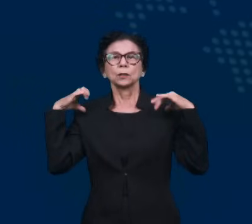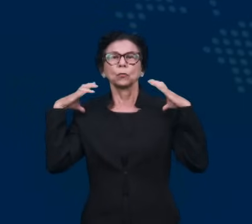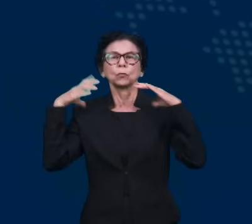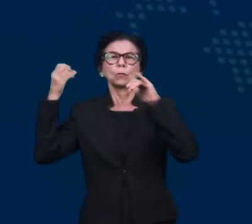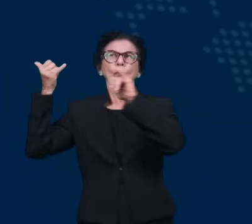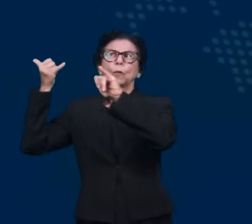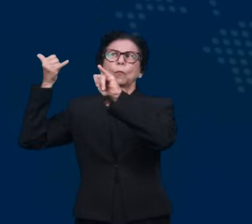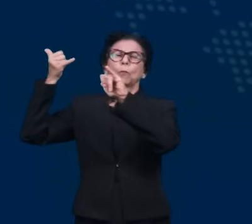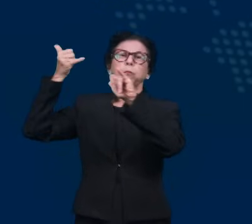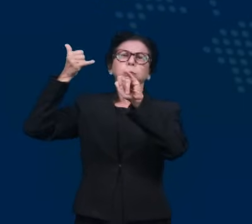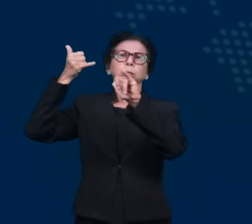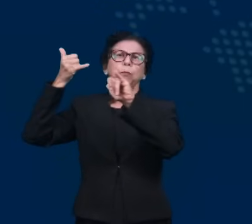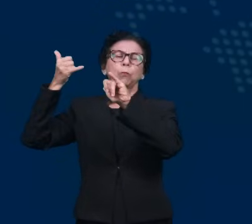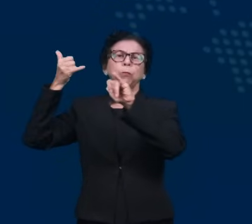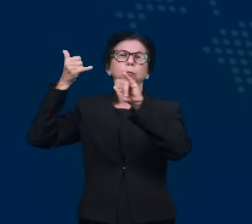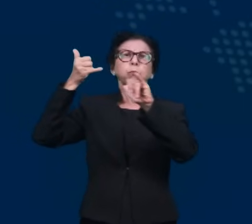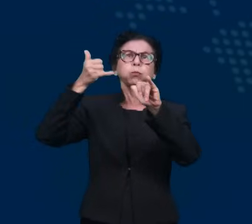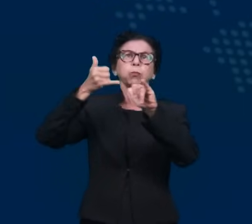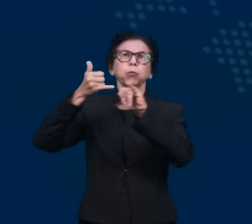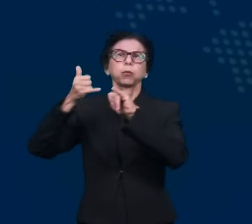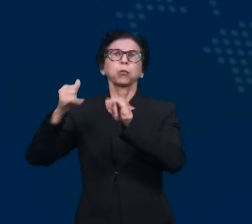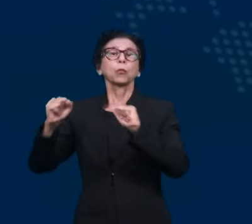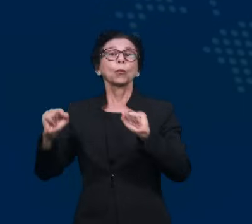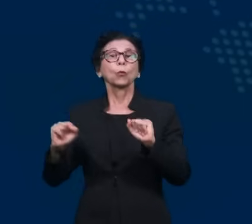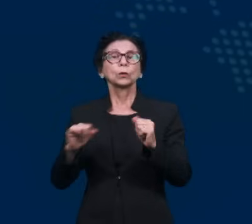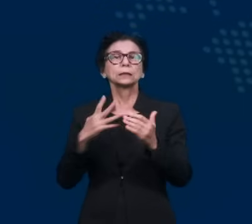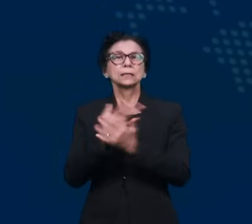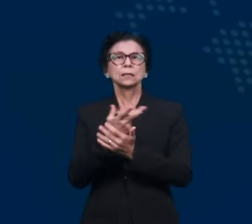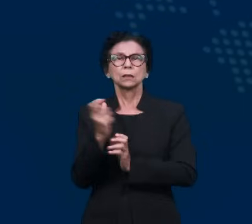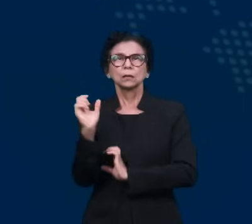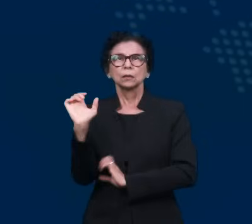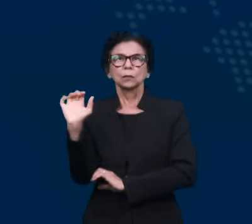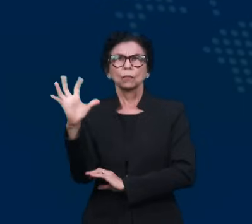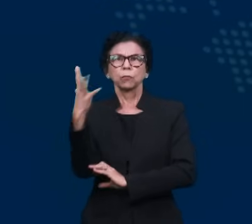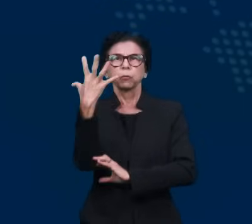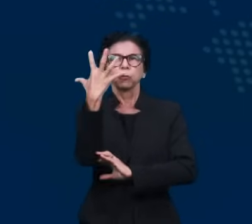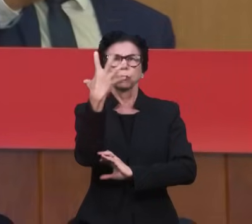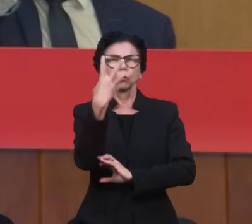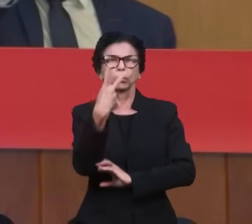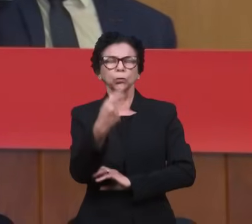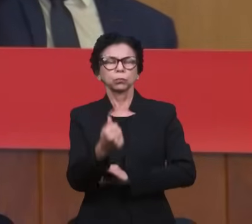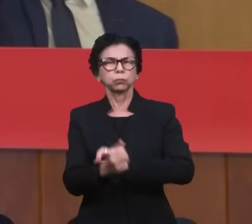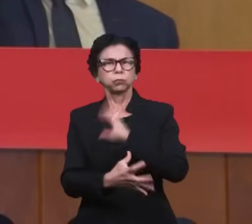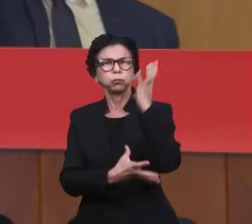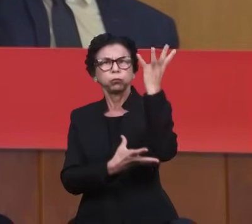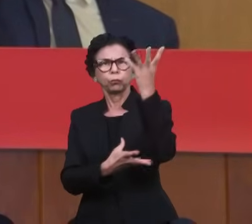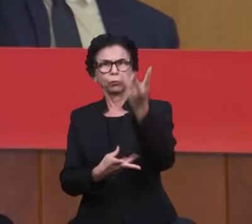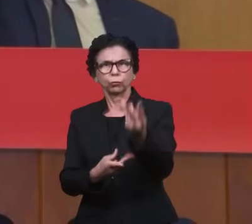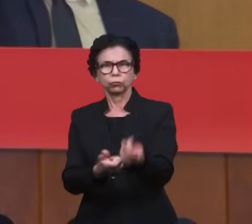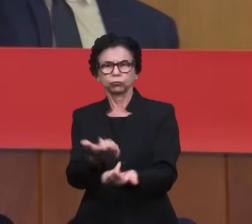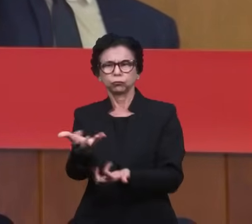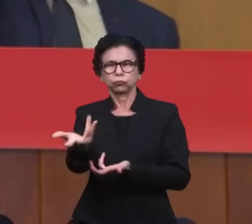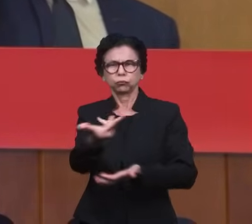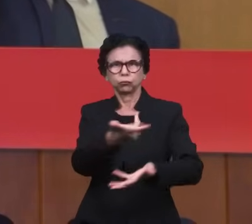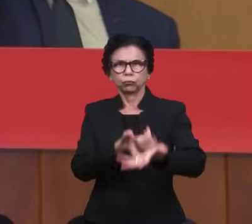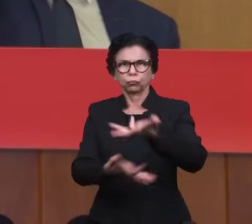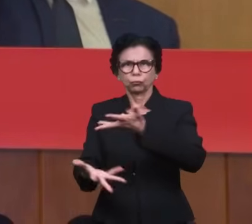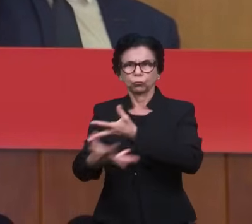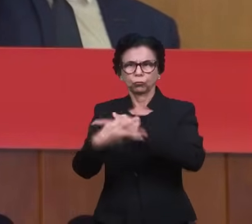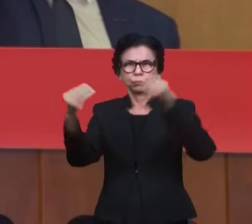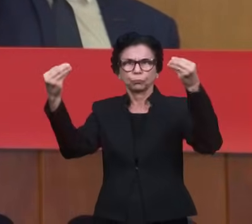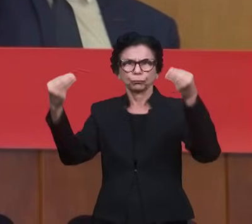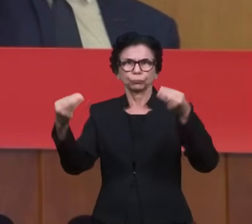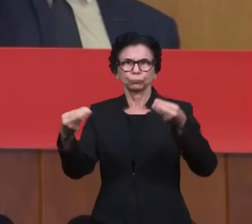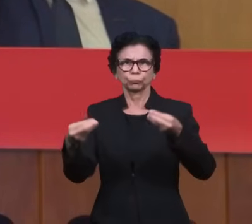trombeta, queimou-se a terça parte das árvores. Então, meus irmãos, nós já temos